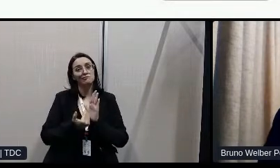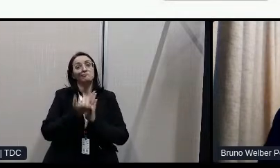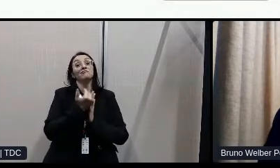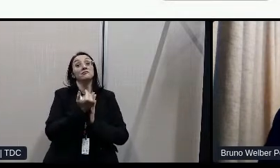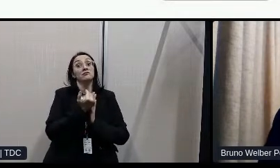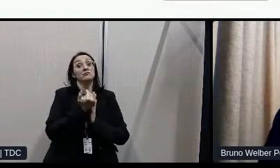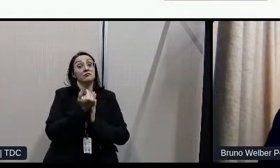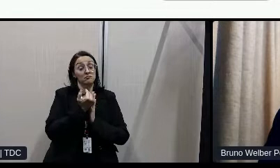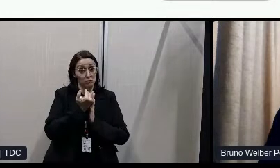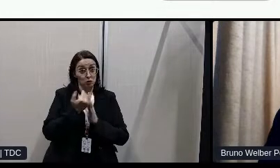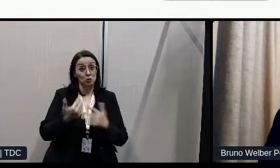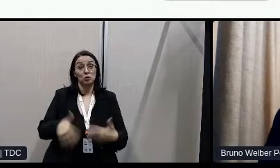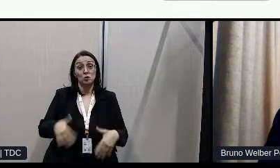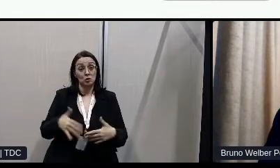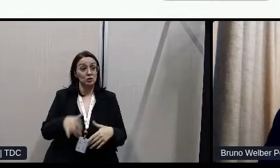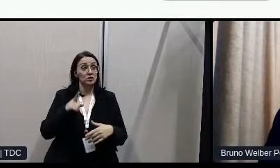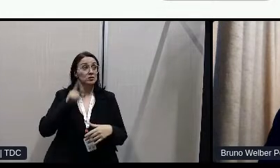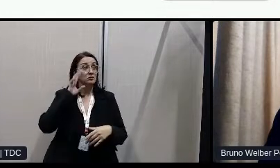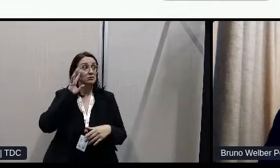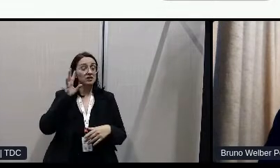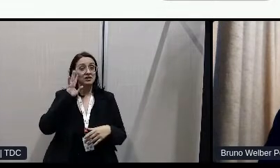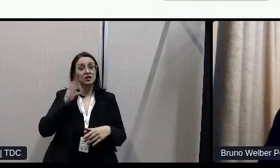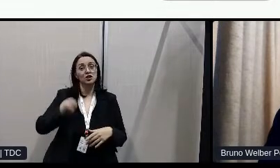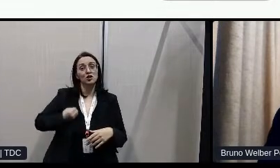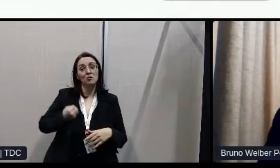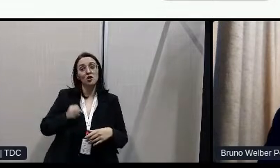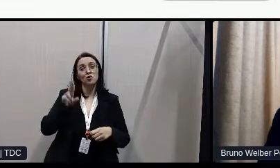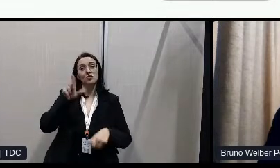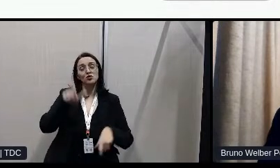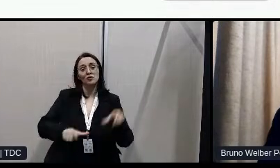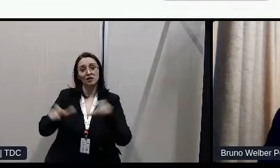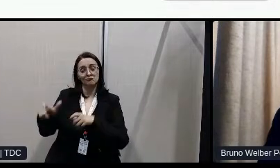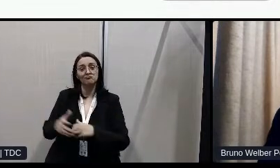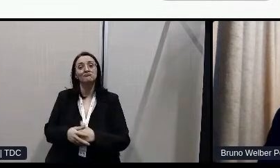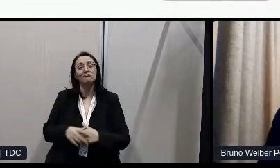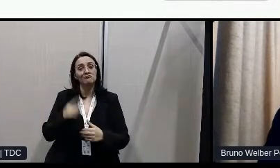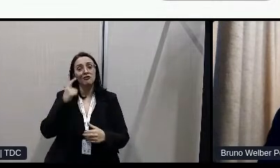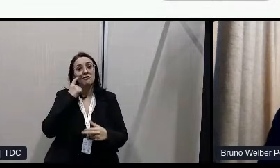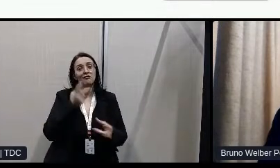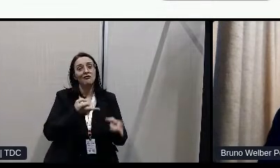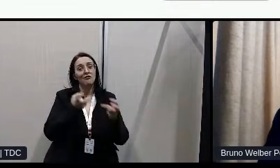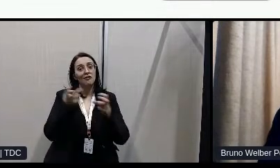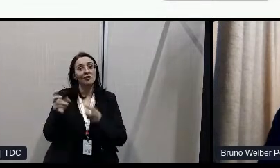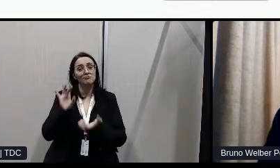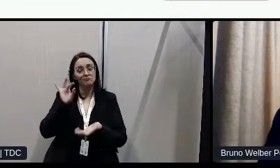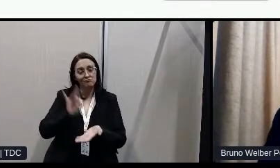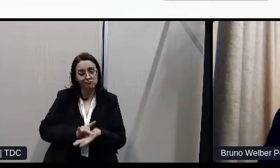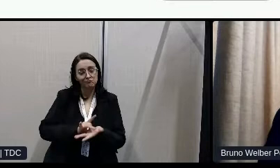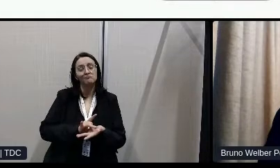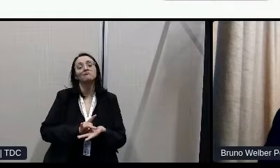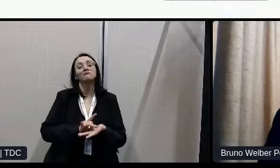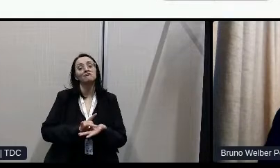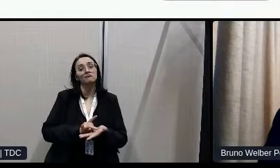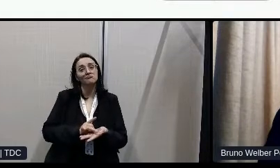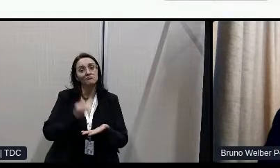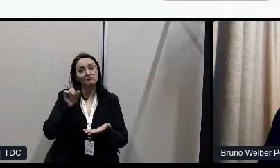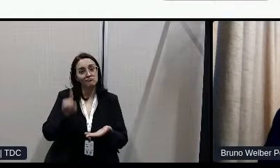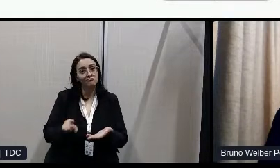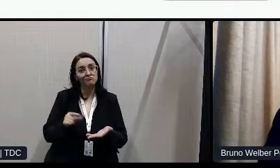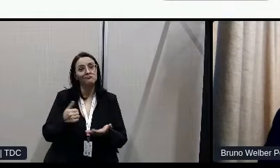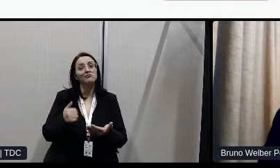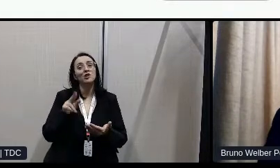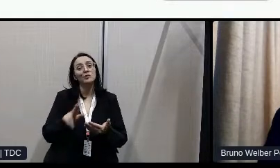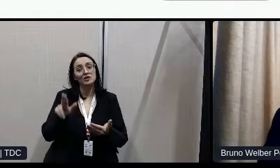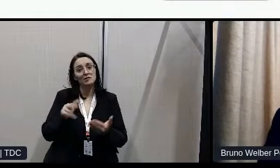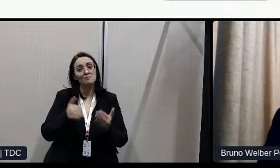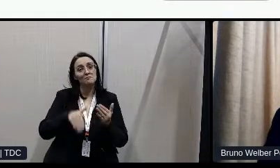expressivo, quando a gente para pensar no número de usuários, né, e a gente vê que realmente o NVDA é o leitor de tela mais utilizado no